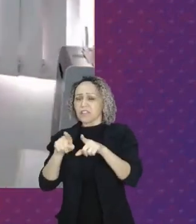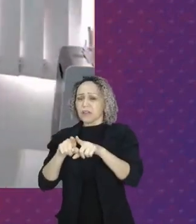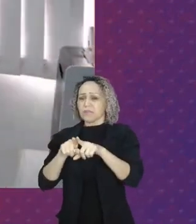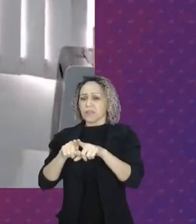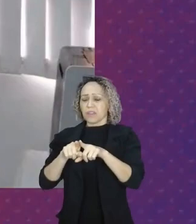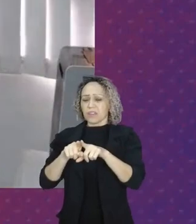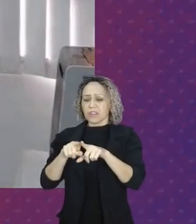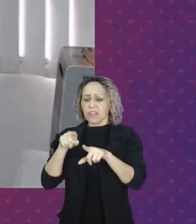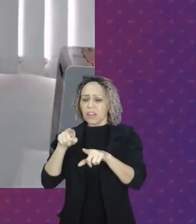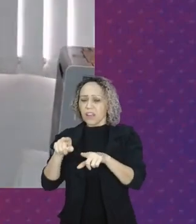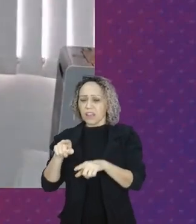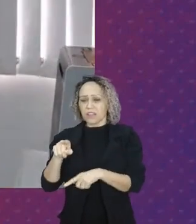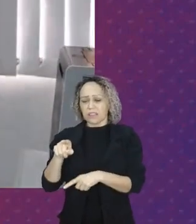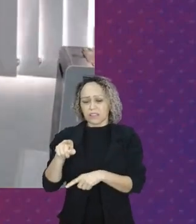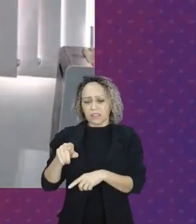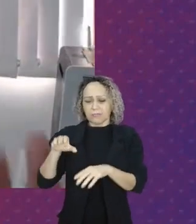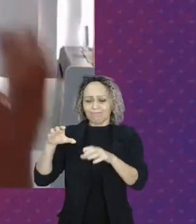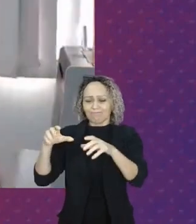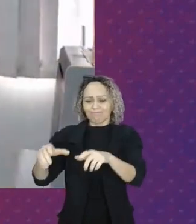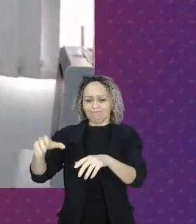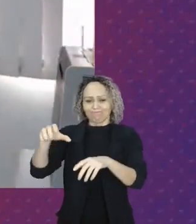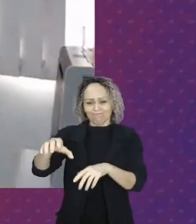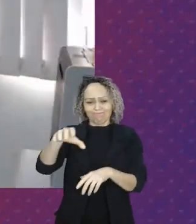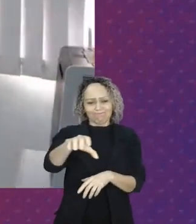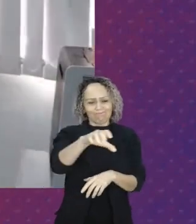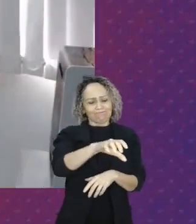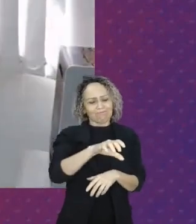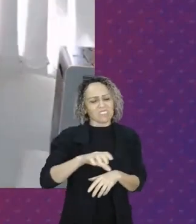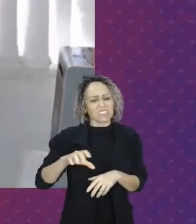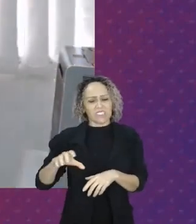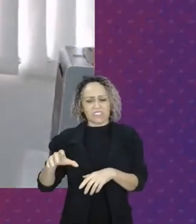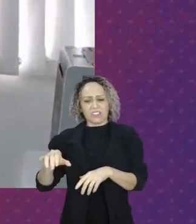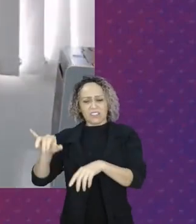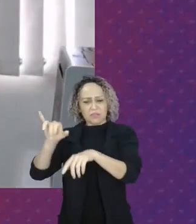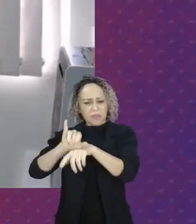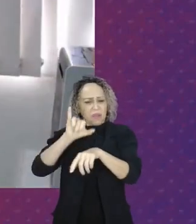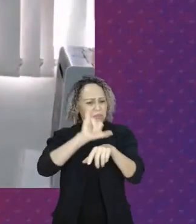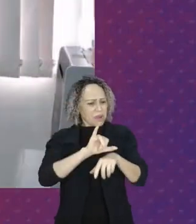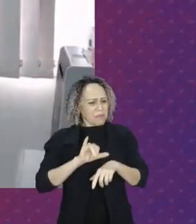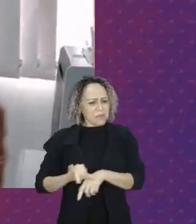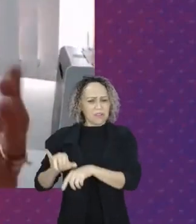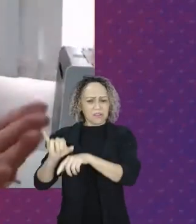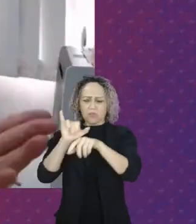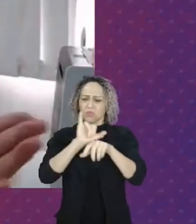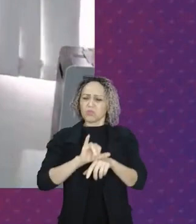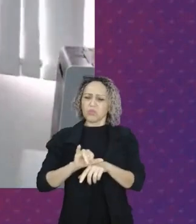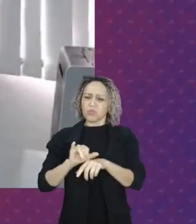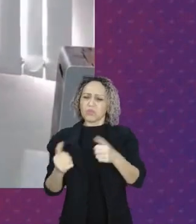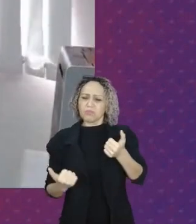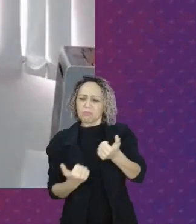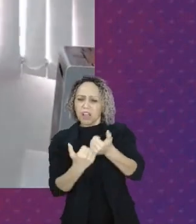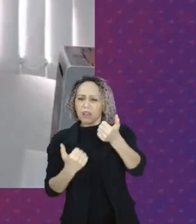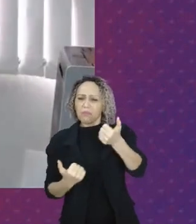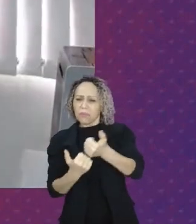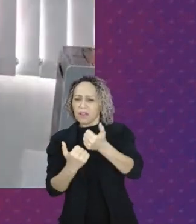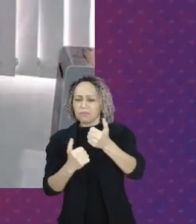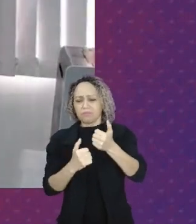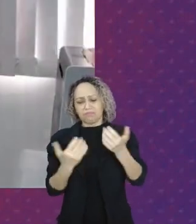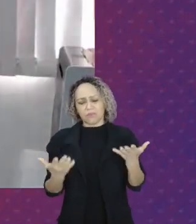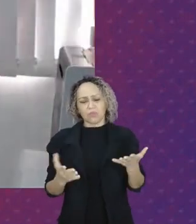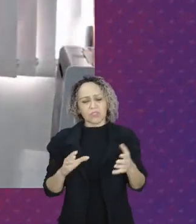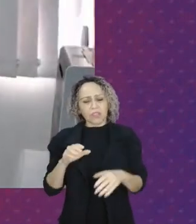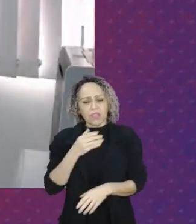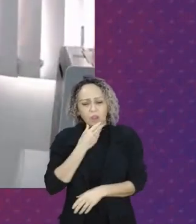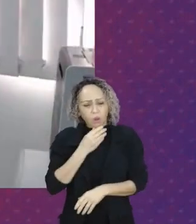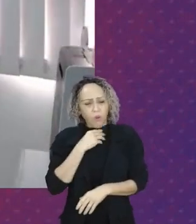também ocupadas por homens. E nas escolas, a partir do momento em que